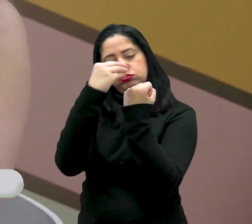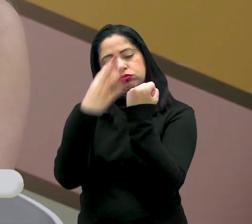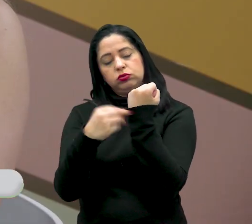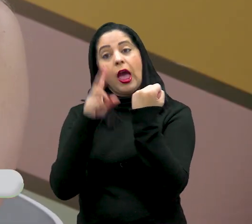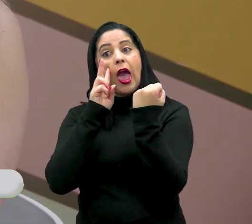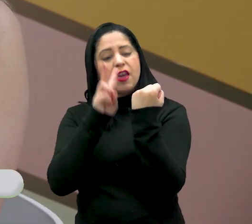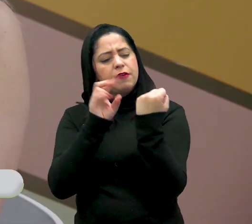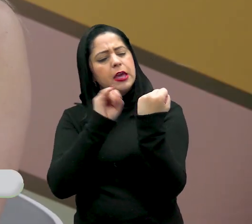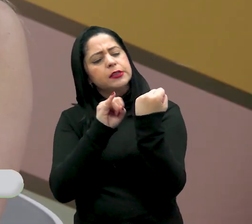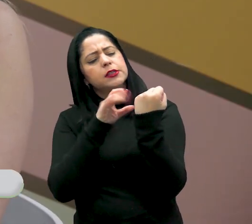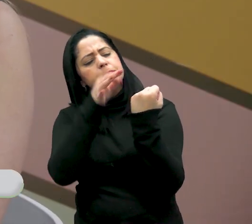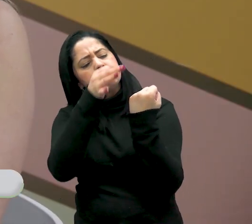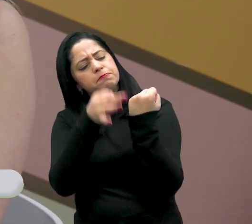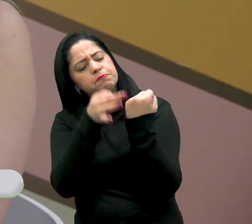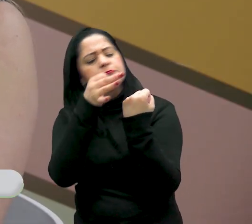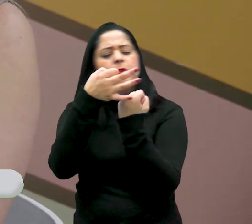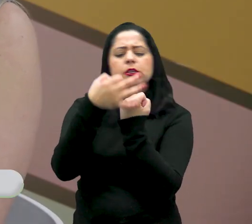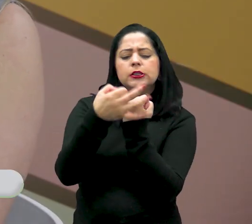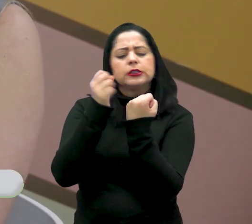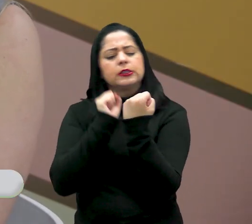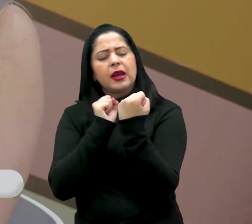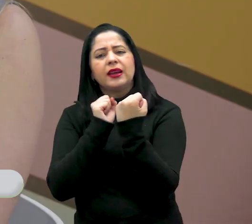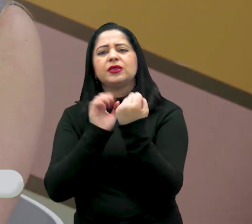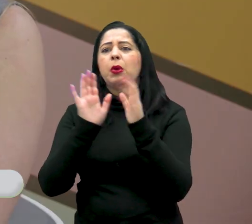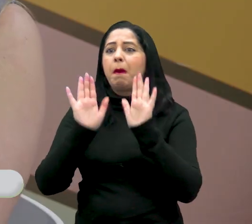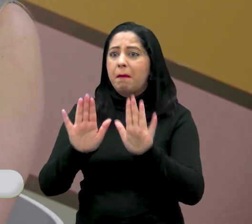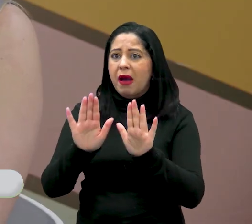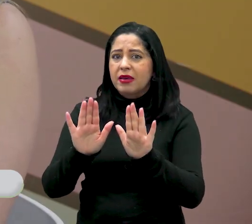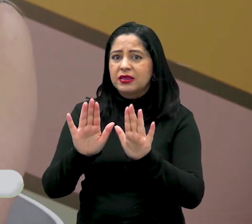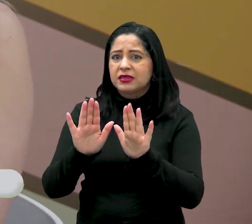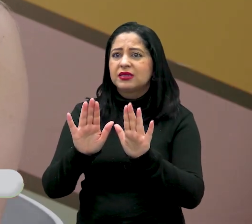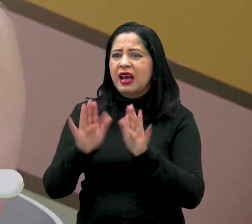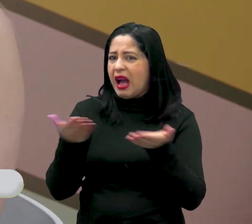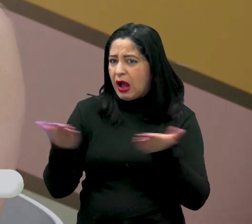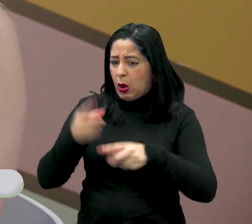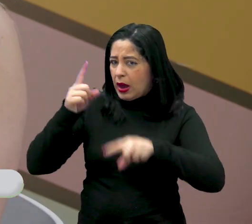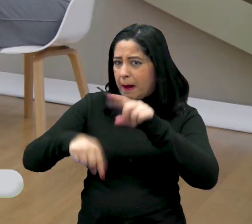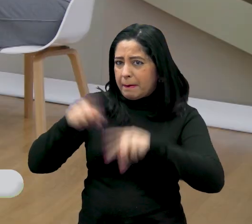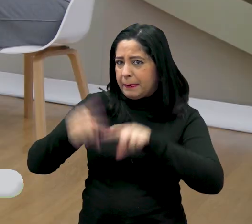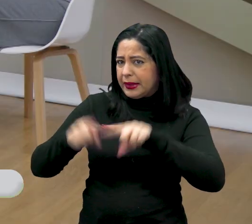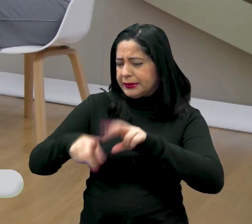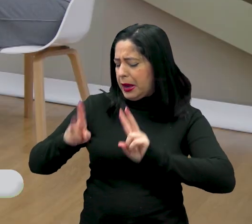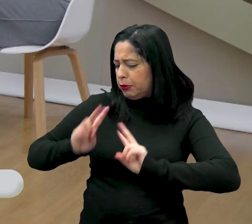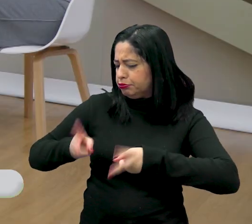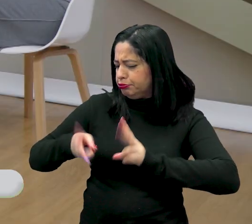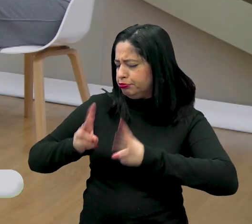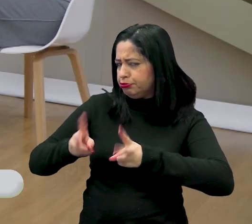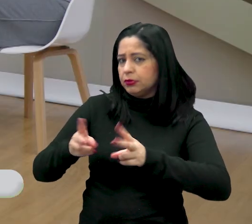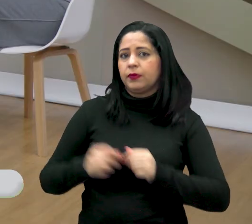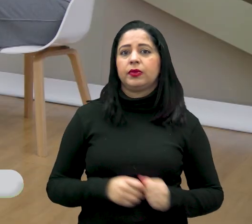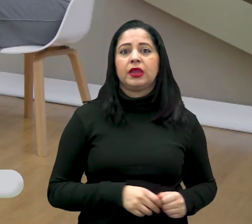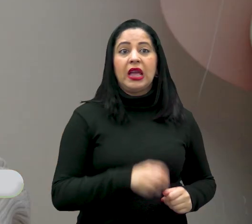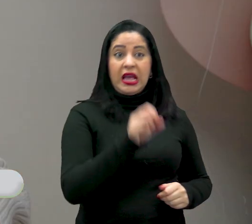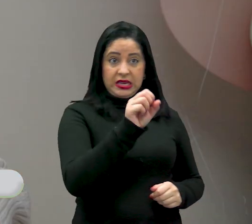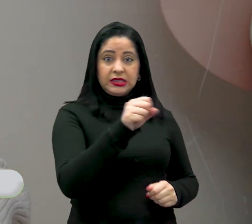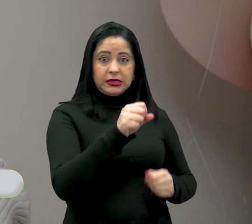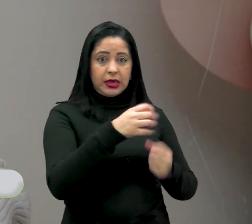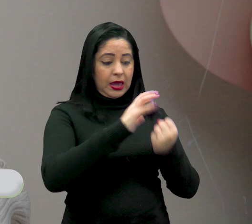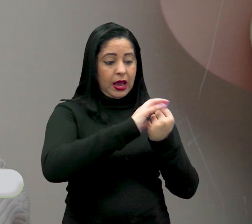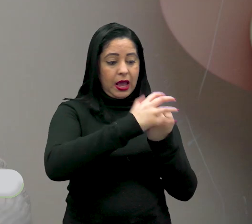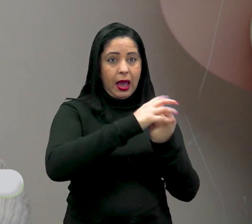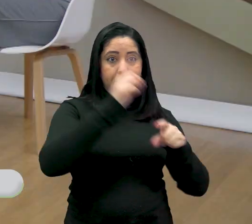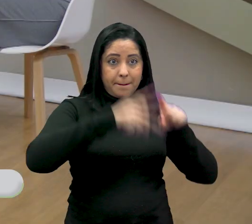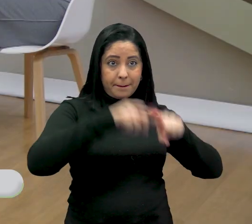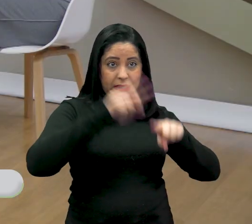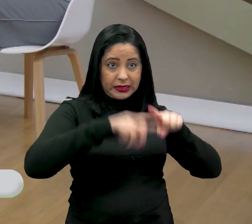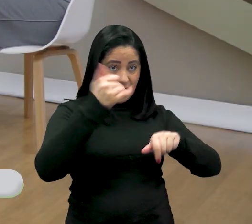tem sinais de soltura, mas hoje em dia dura-se mais do que antigamente. Né? É uma estrutura metálica por dentro mesmo, né?